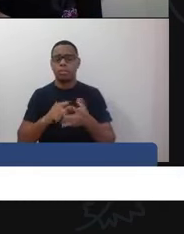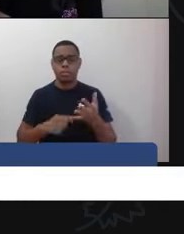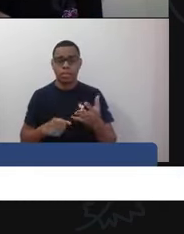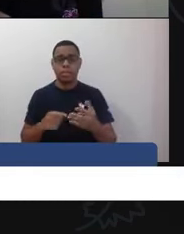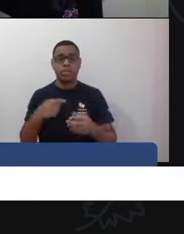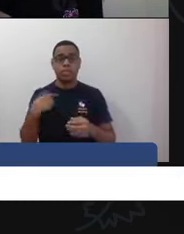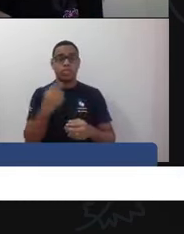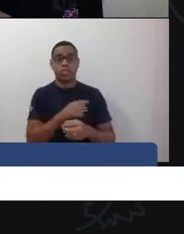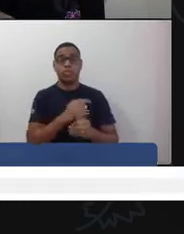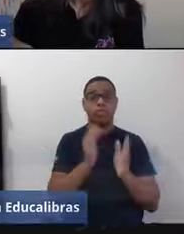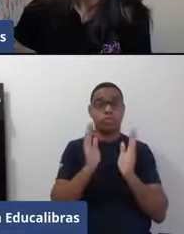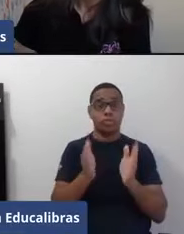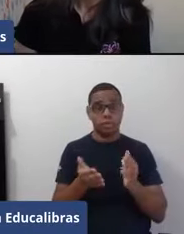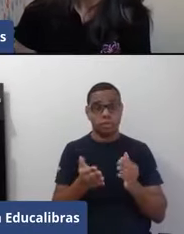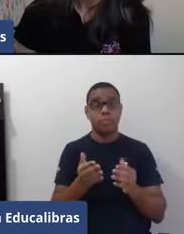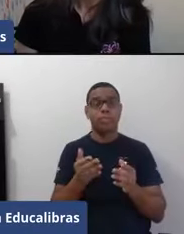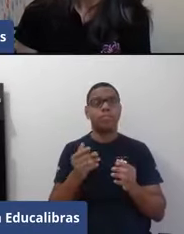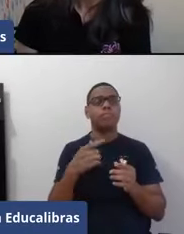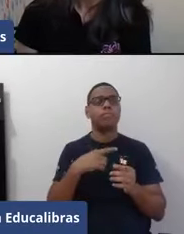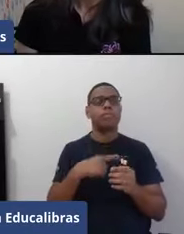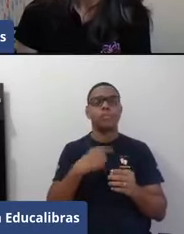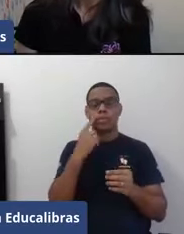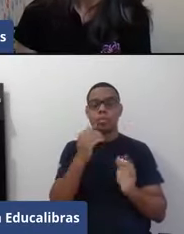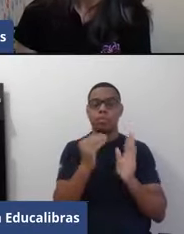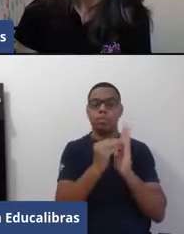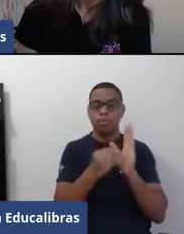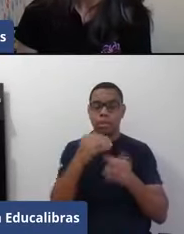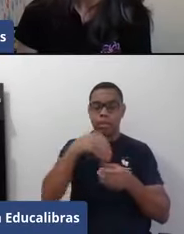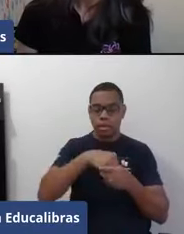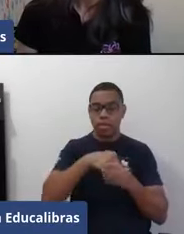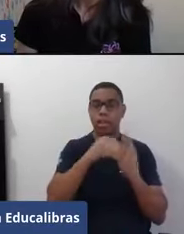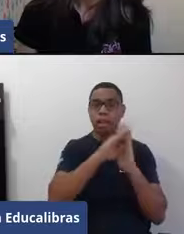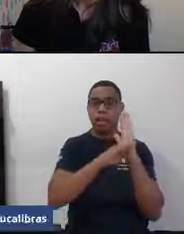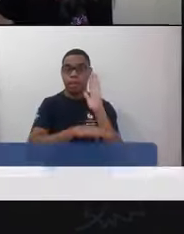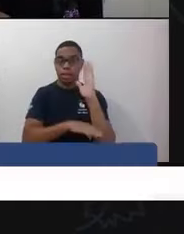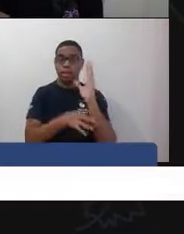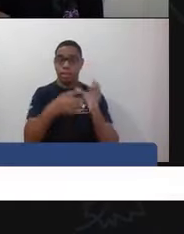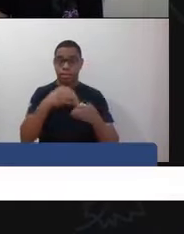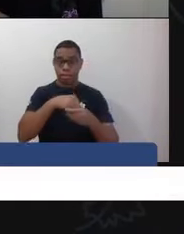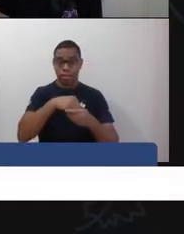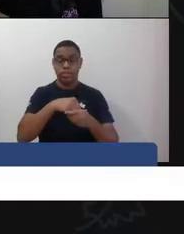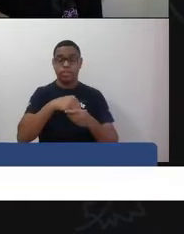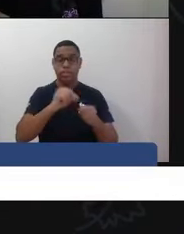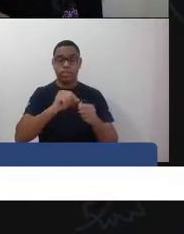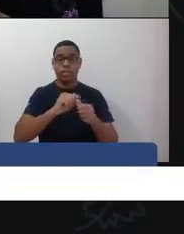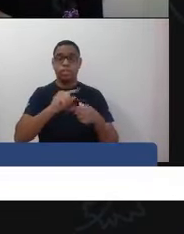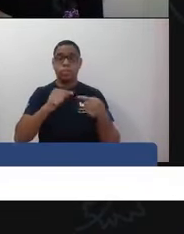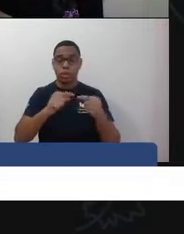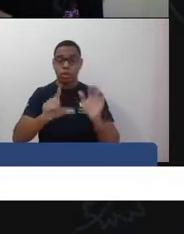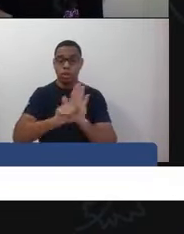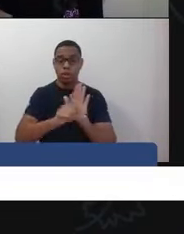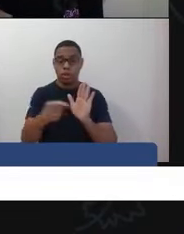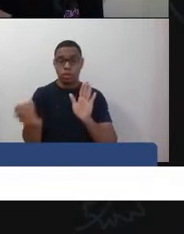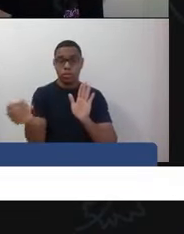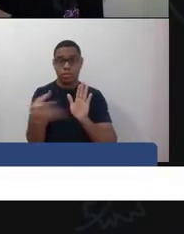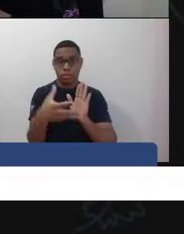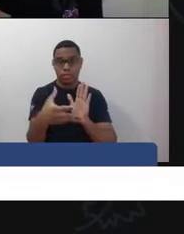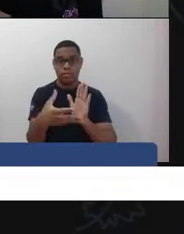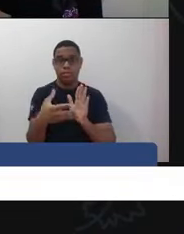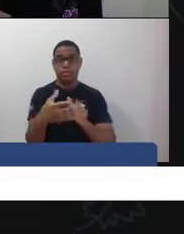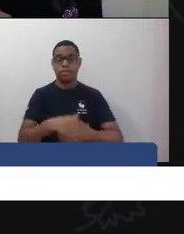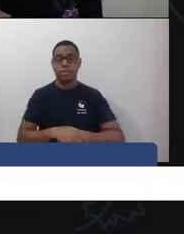já fizemos uma minuta de regimento interno, tendo em vista a nova lei, para que